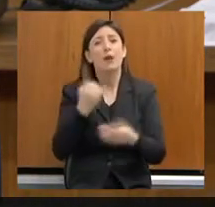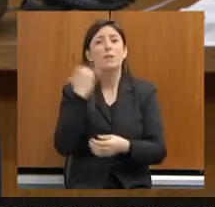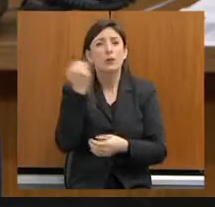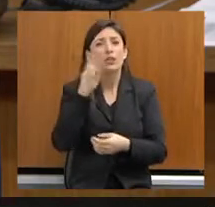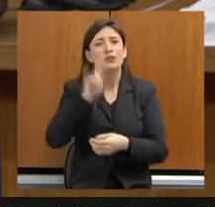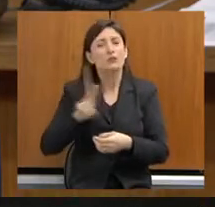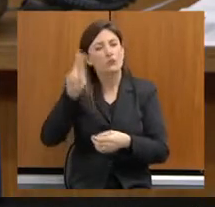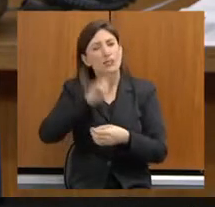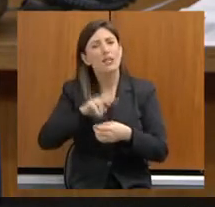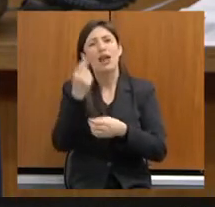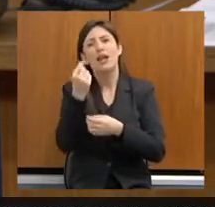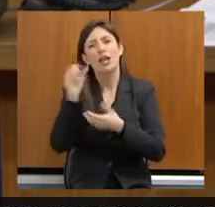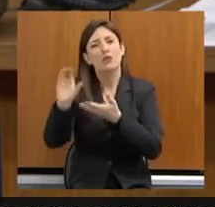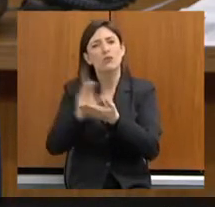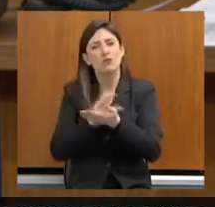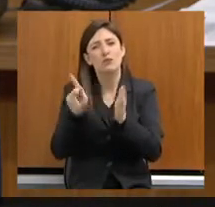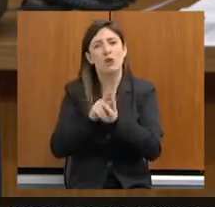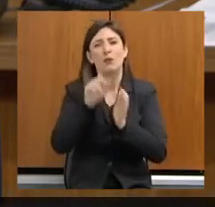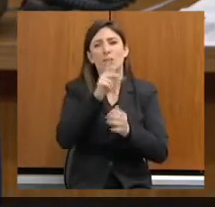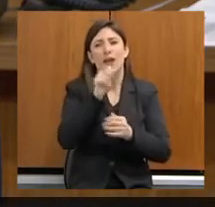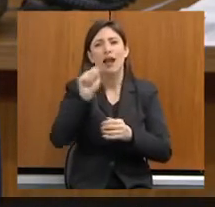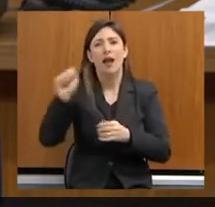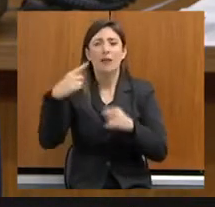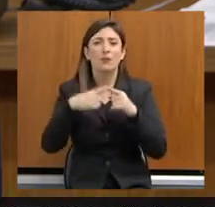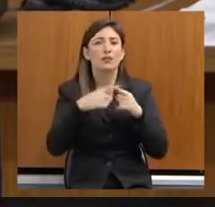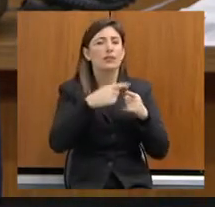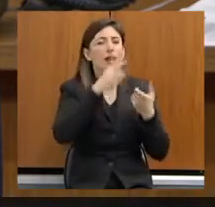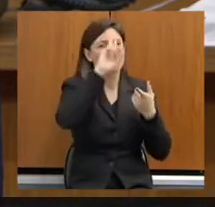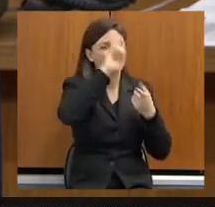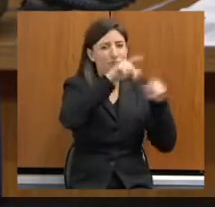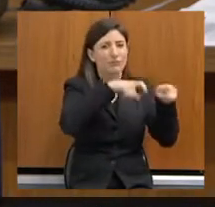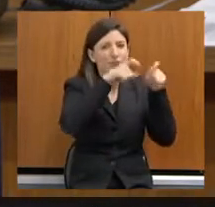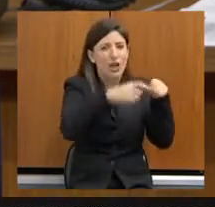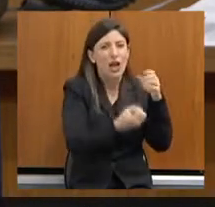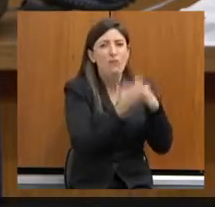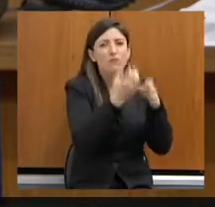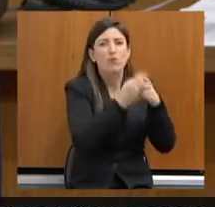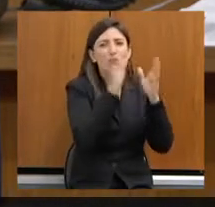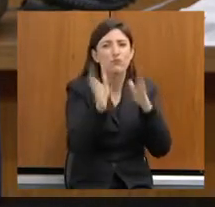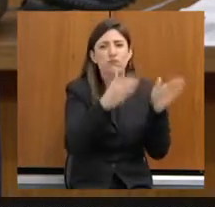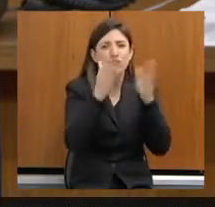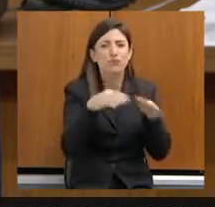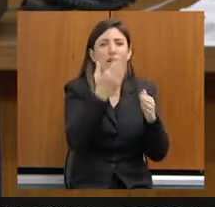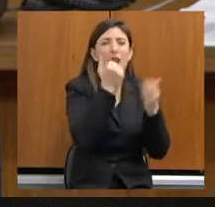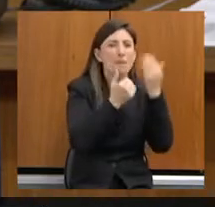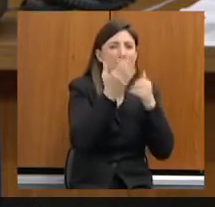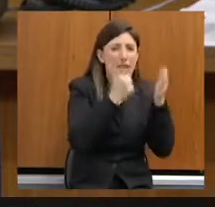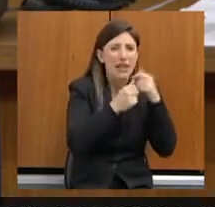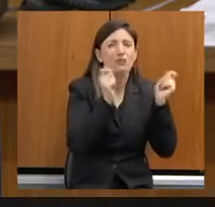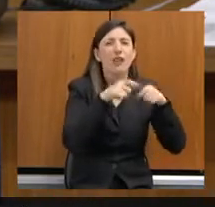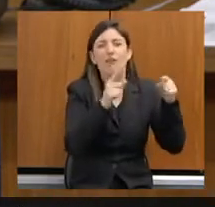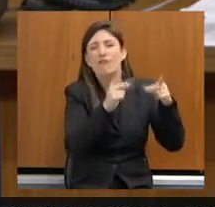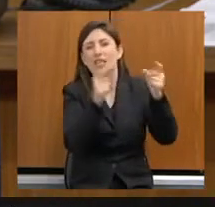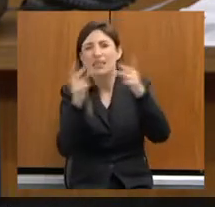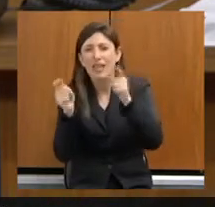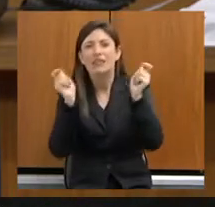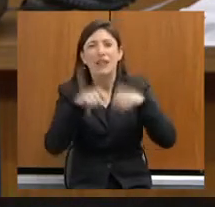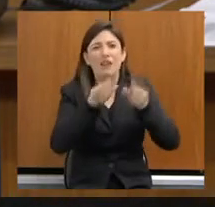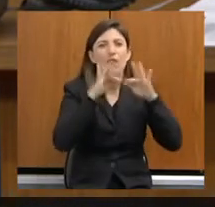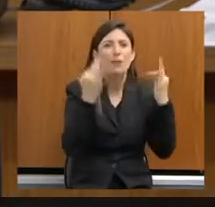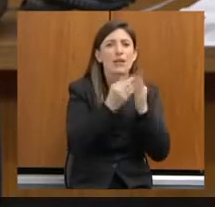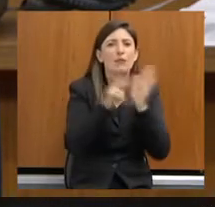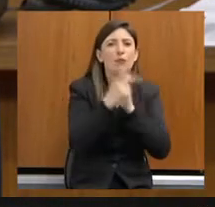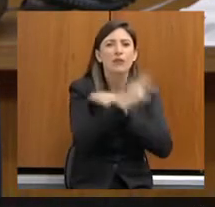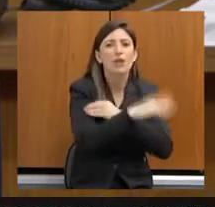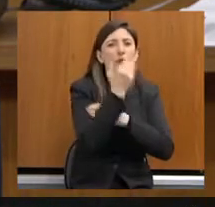produtor produtor produz o alimento ele vende ele alimenta sua e a sua família próximos alimento dos seus vizinhos vendem o produto